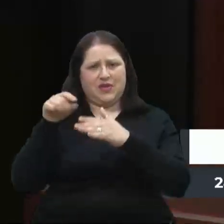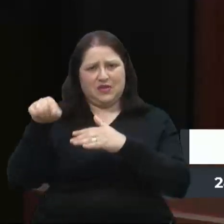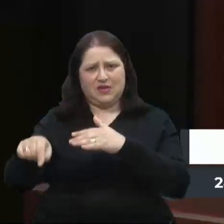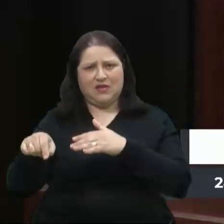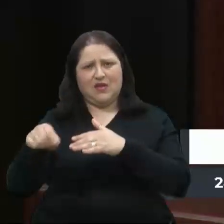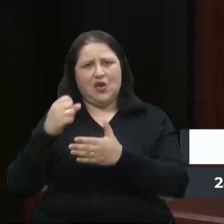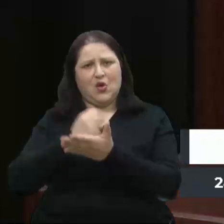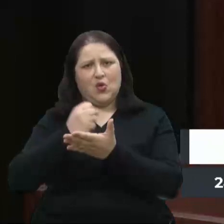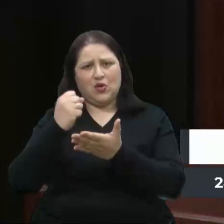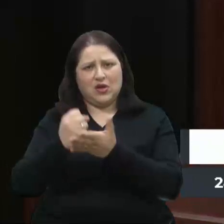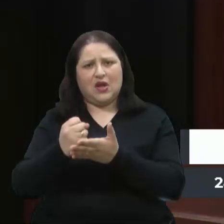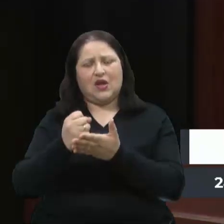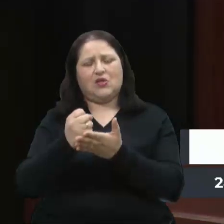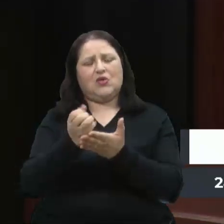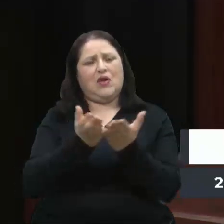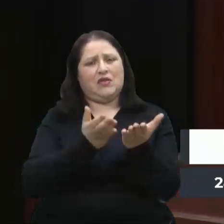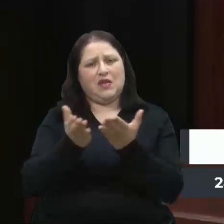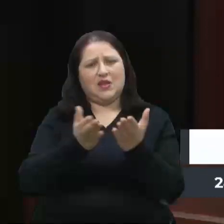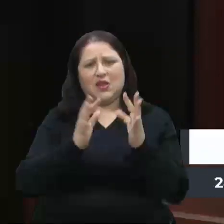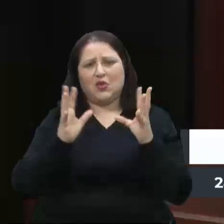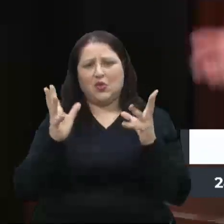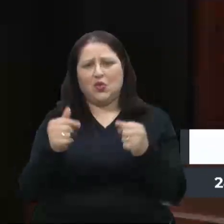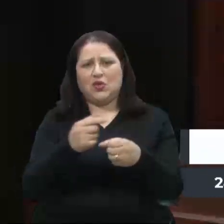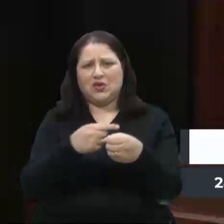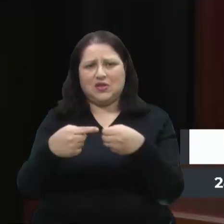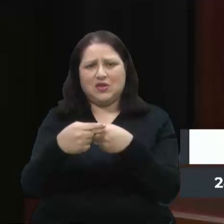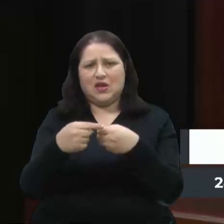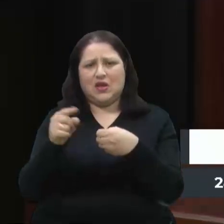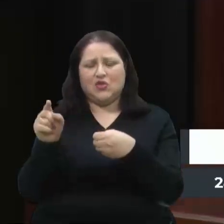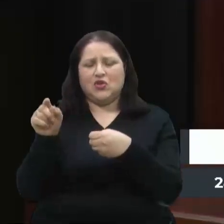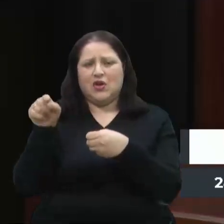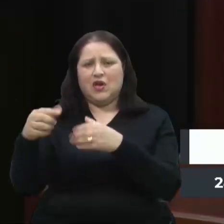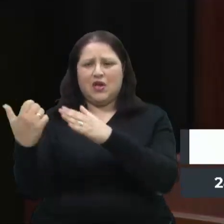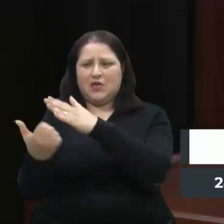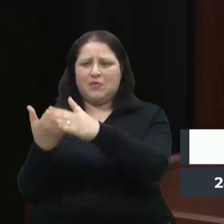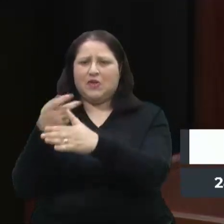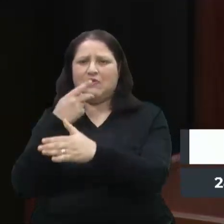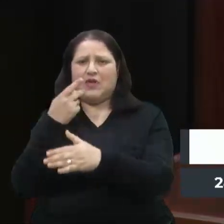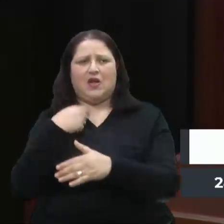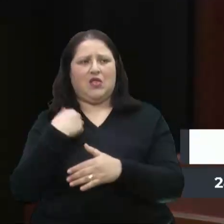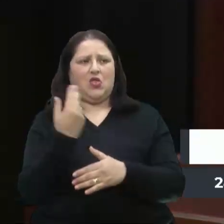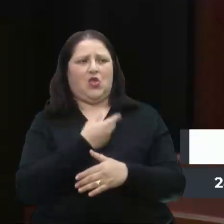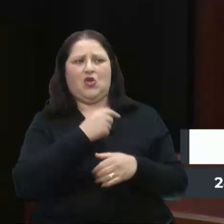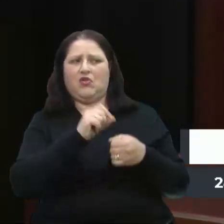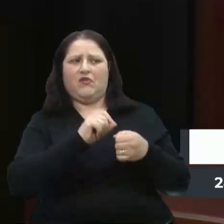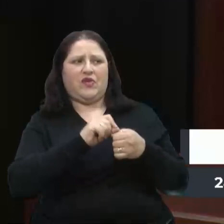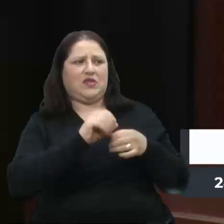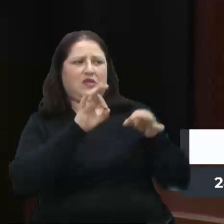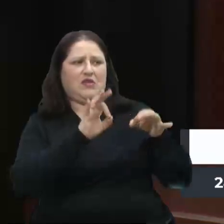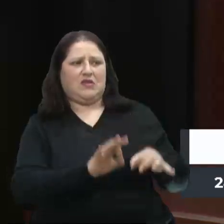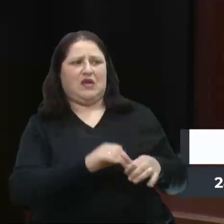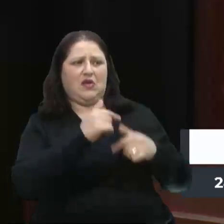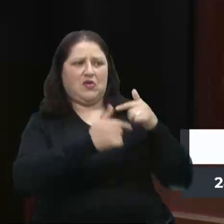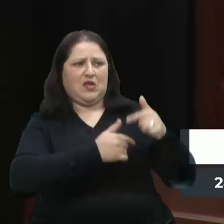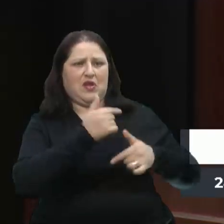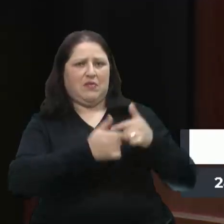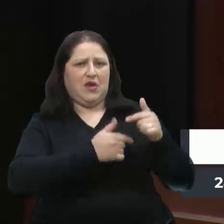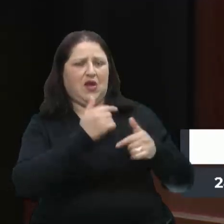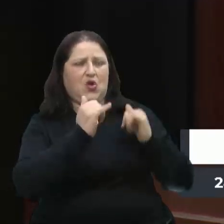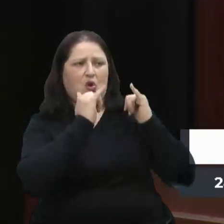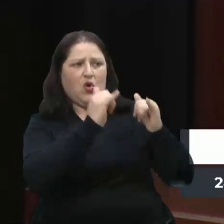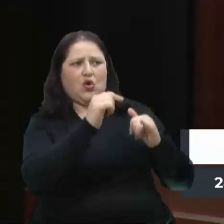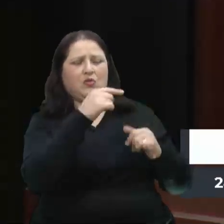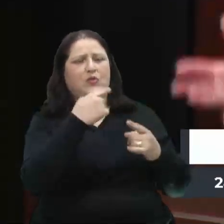toda a cidade de Caxias do Sul, alega que não fará esse serviço da maneira correta, por